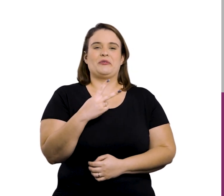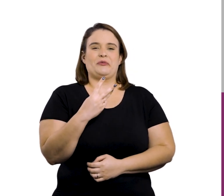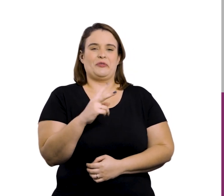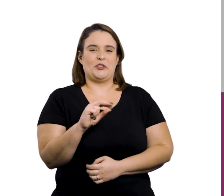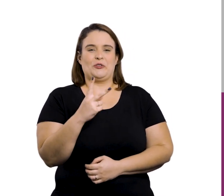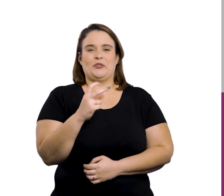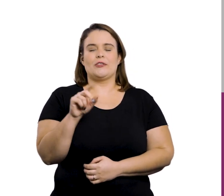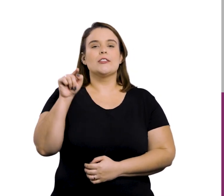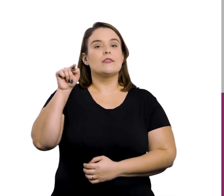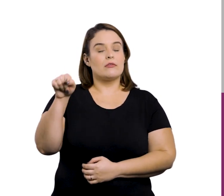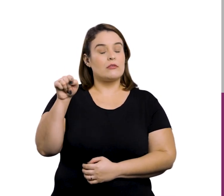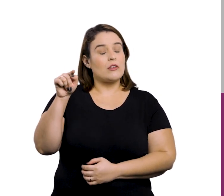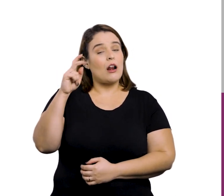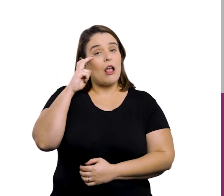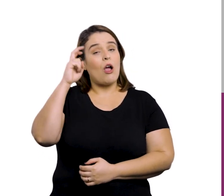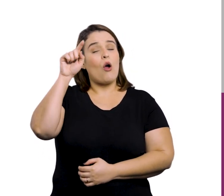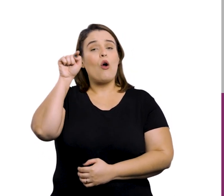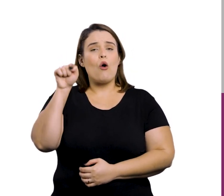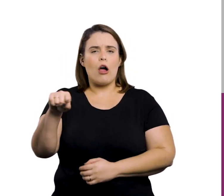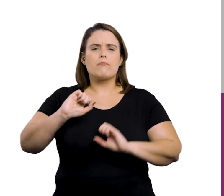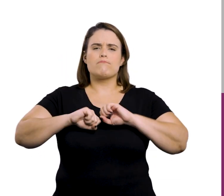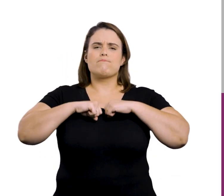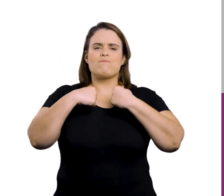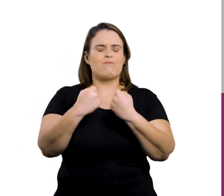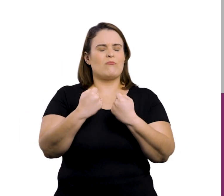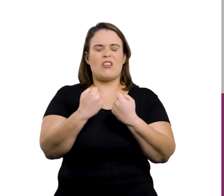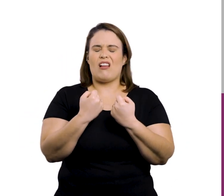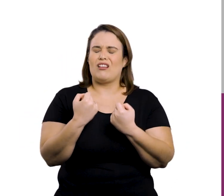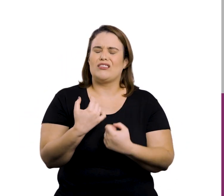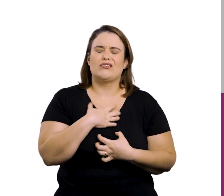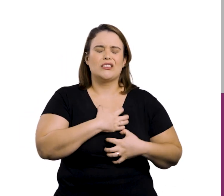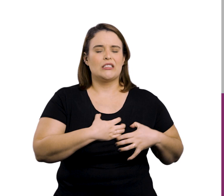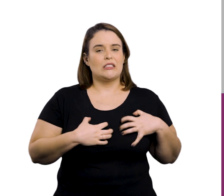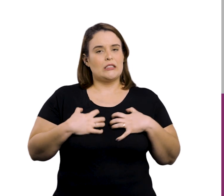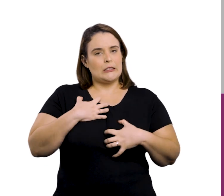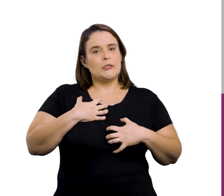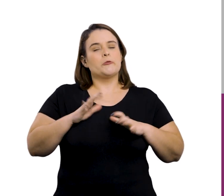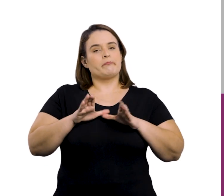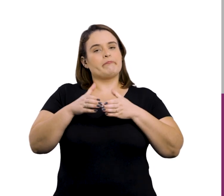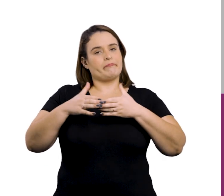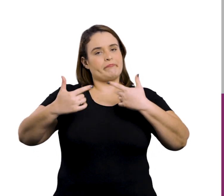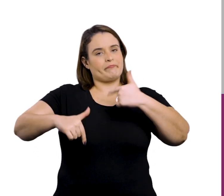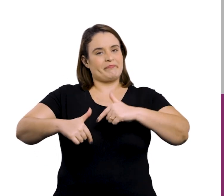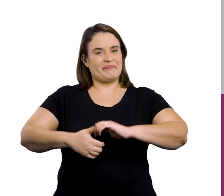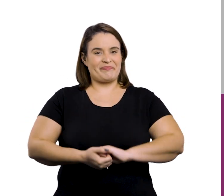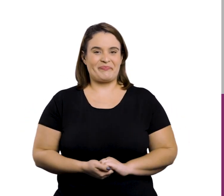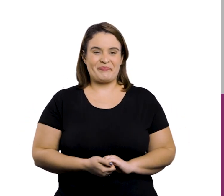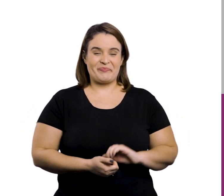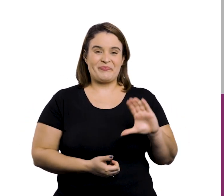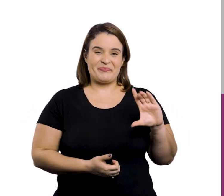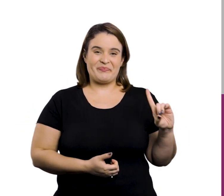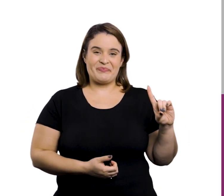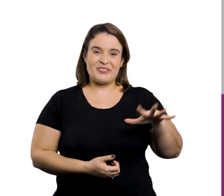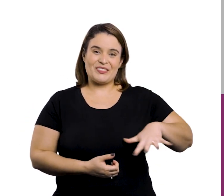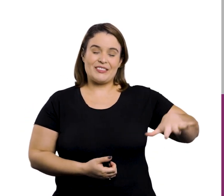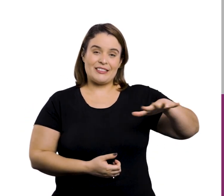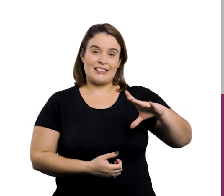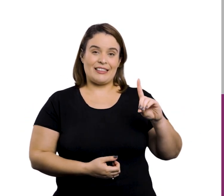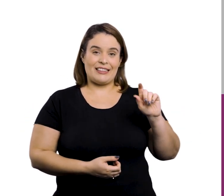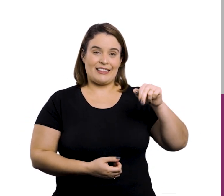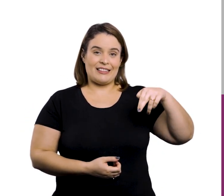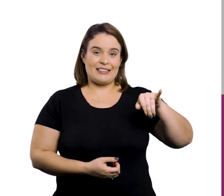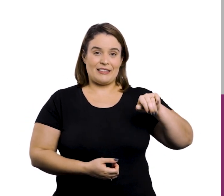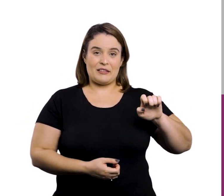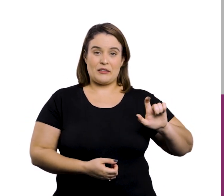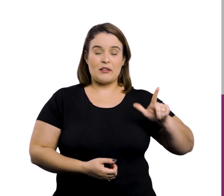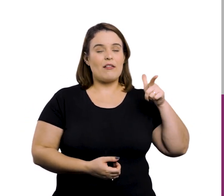com a injustiça que se coloca a serviço do trabalho coletivo. Ao nosso coordenador-geral, Daniel Cara, que sempre